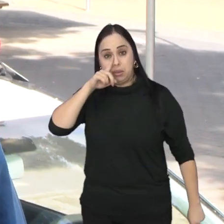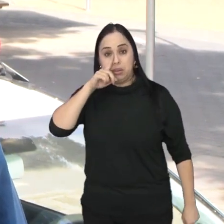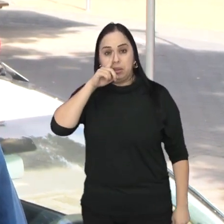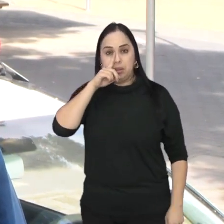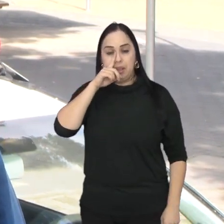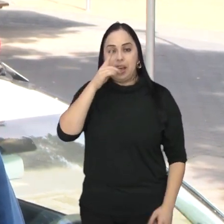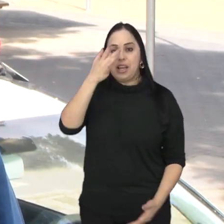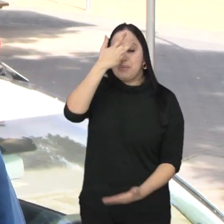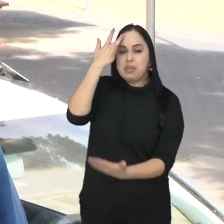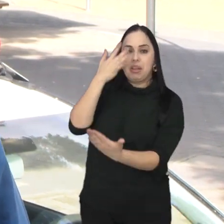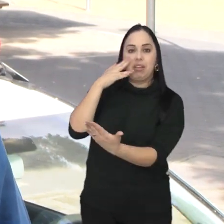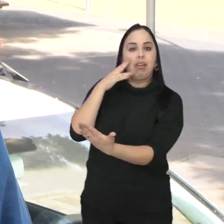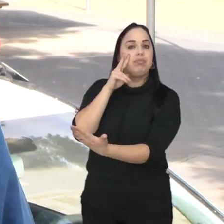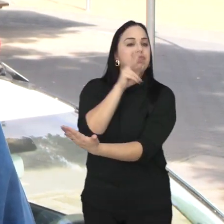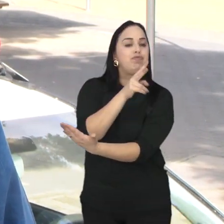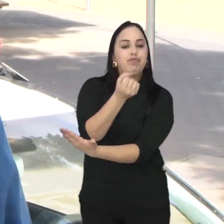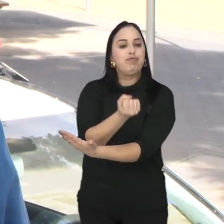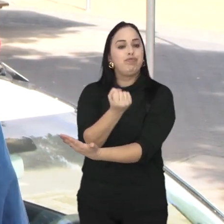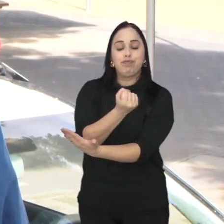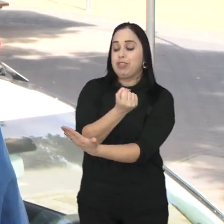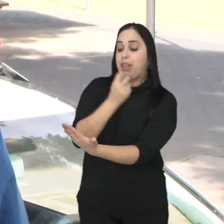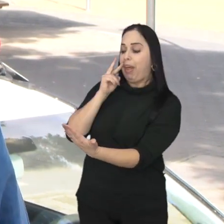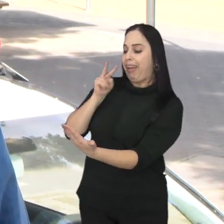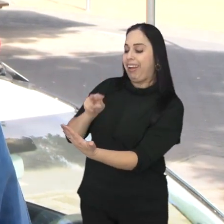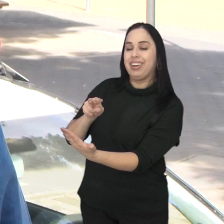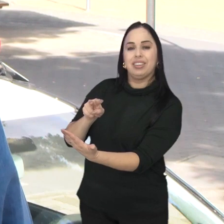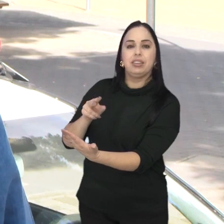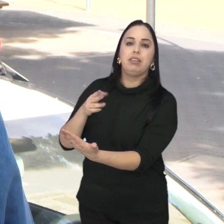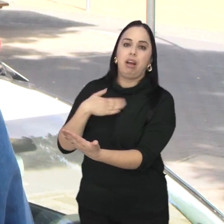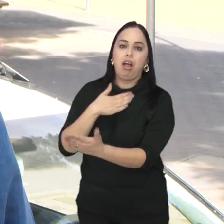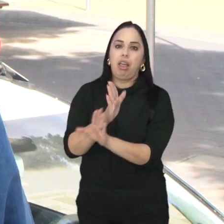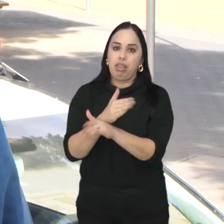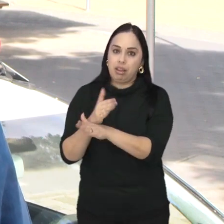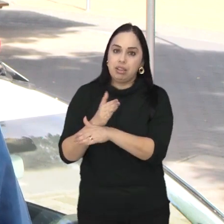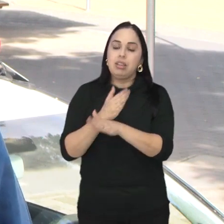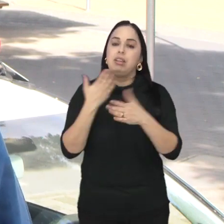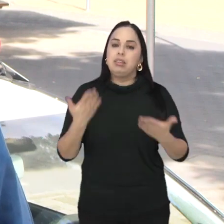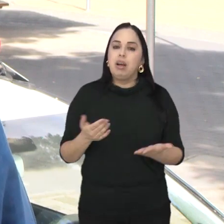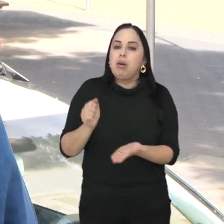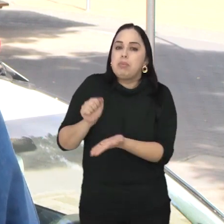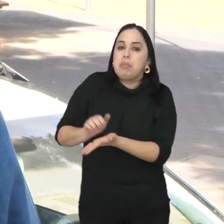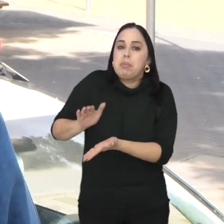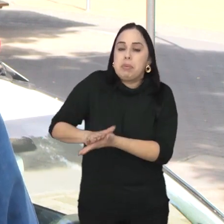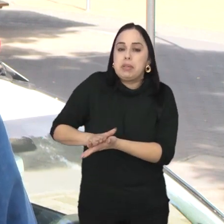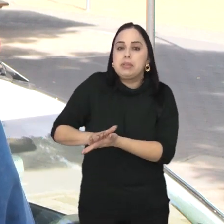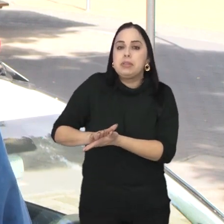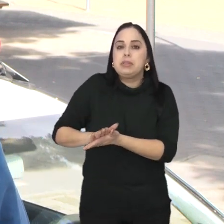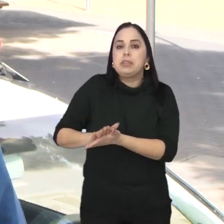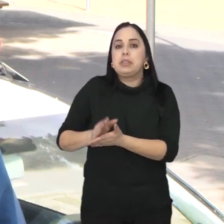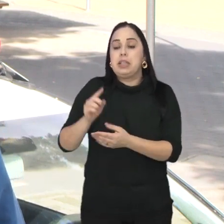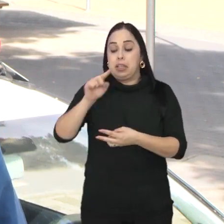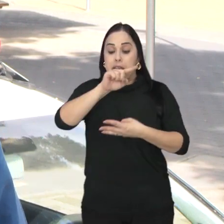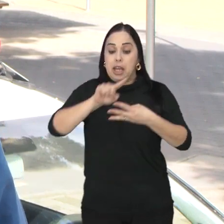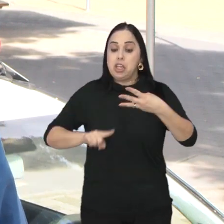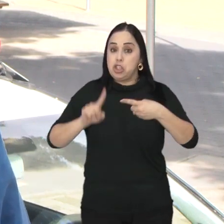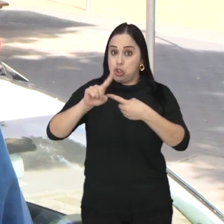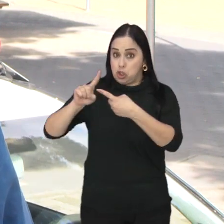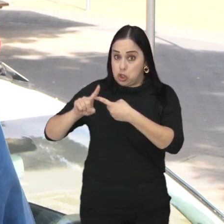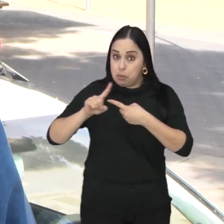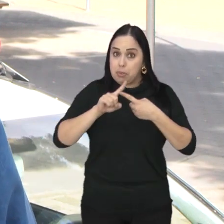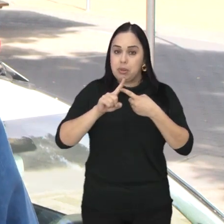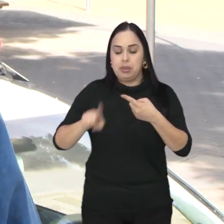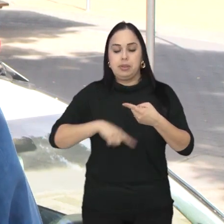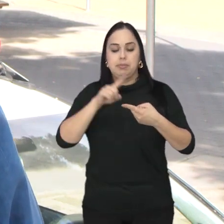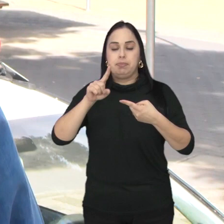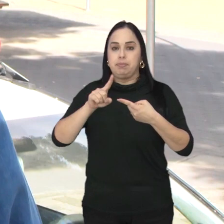um ponto que distrai muito a atenção do motorista. E é interessante nesse tipo de infração que ela, vamos falar assim, que ela tem 3 tipos de infração